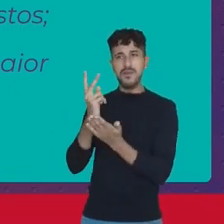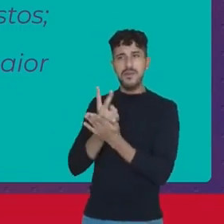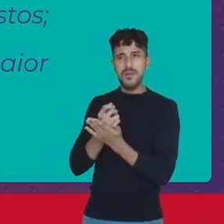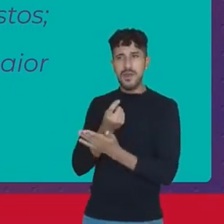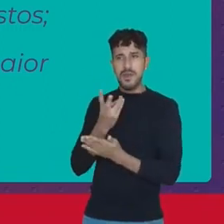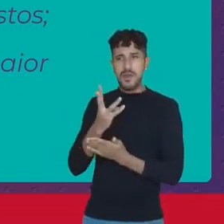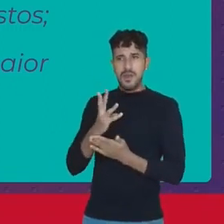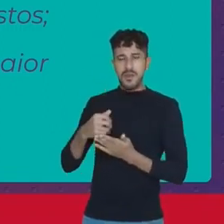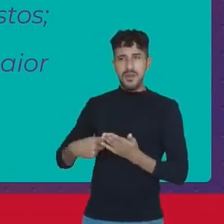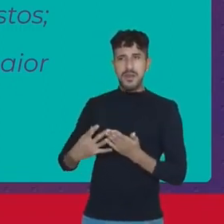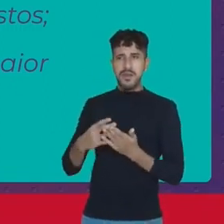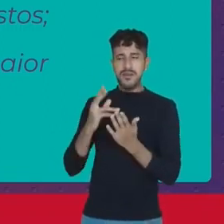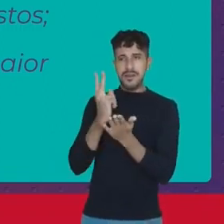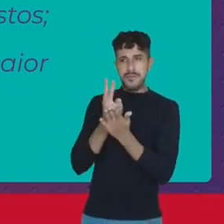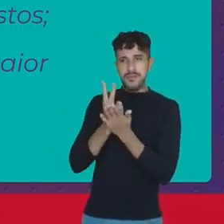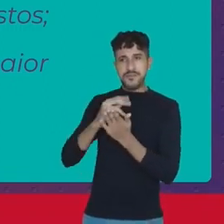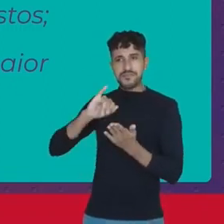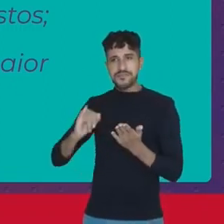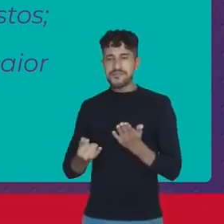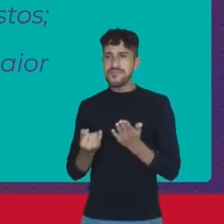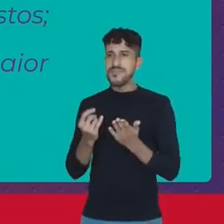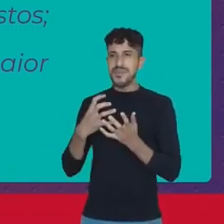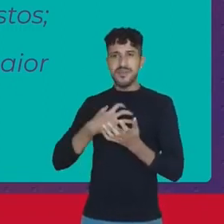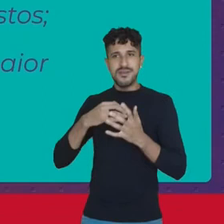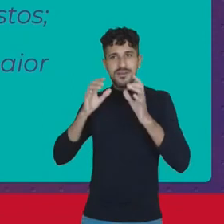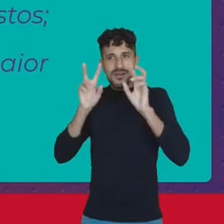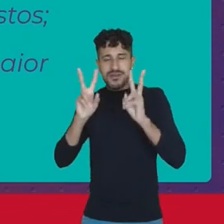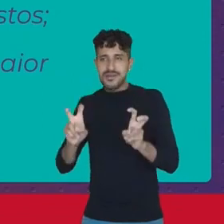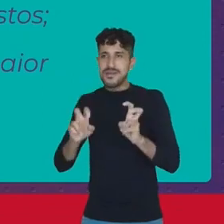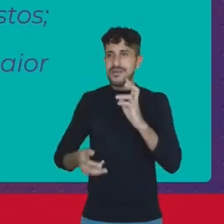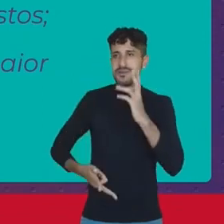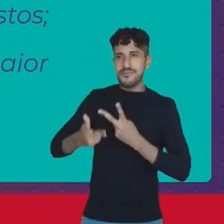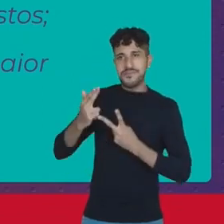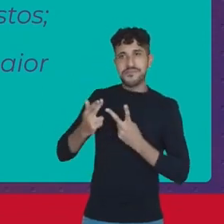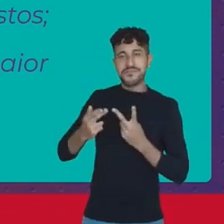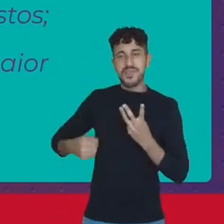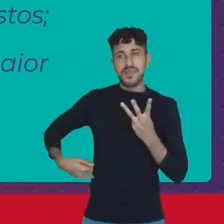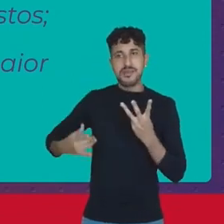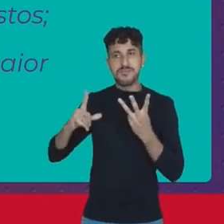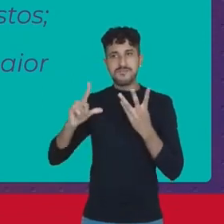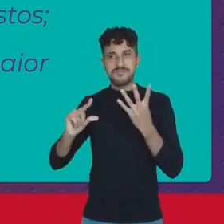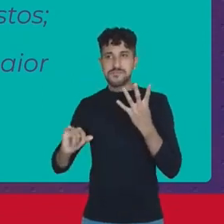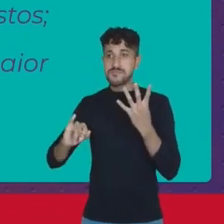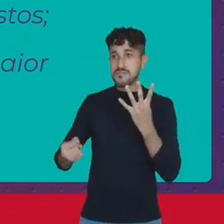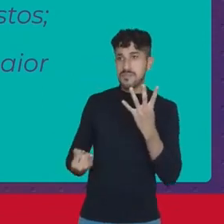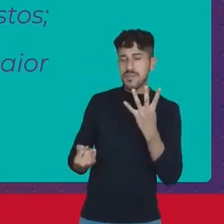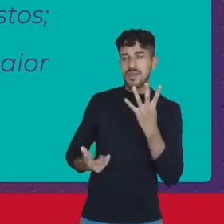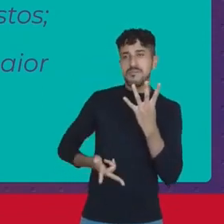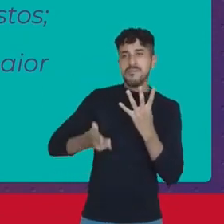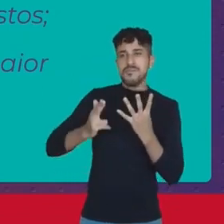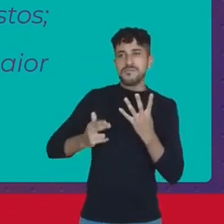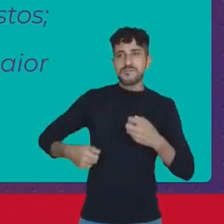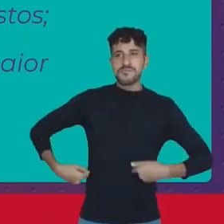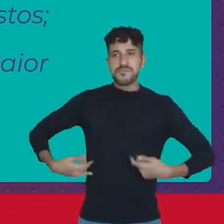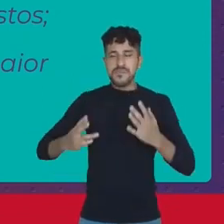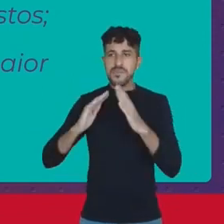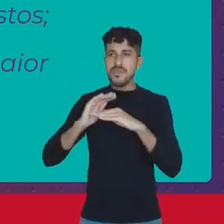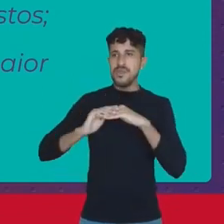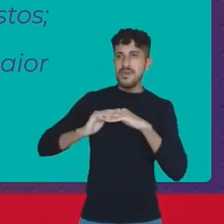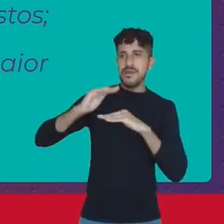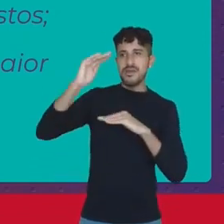de gastos, manter impostos do jeito que estão e cortar os gastos, e reduzir impostos e cortar gastos em